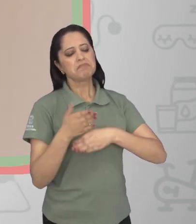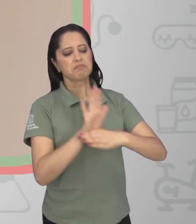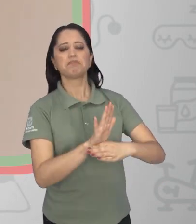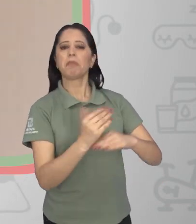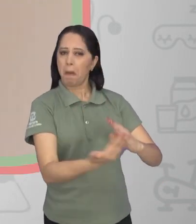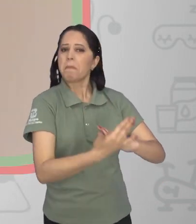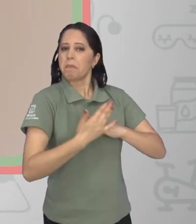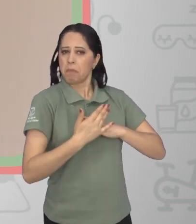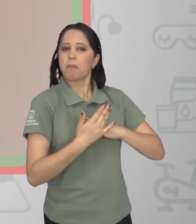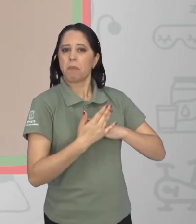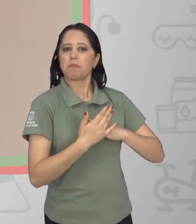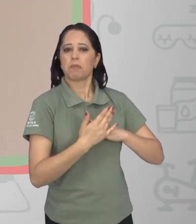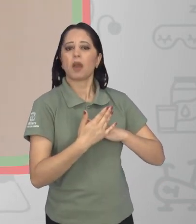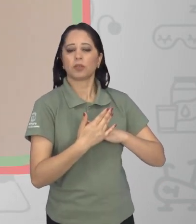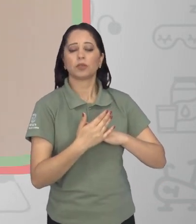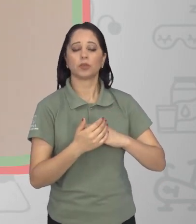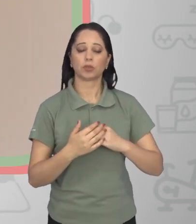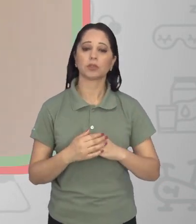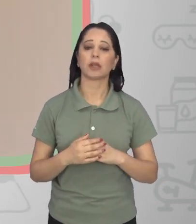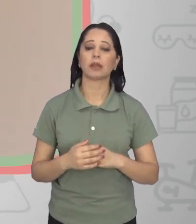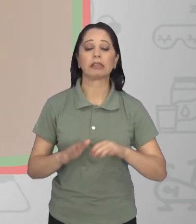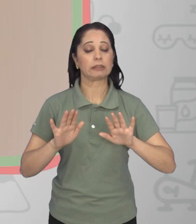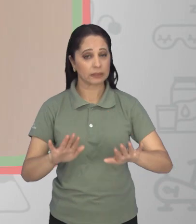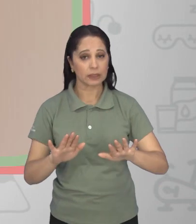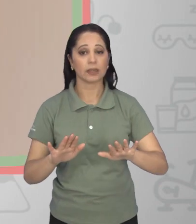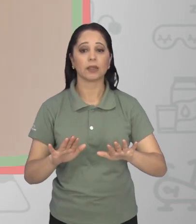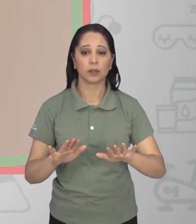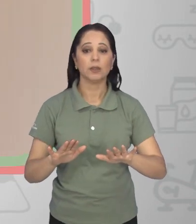que talvez o automobilismo pudesse me trazer